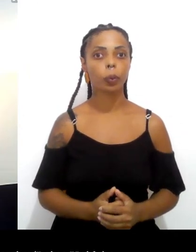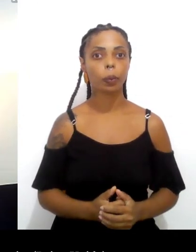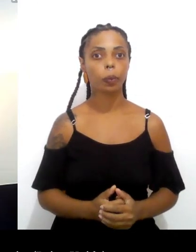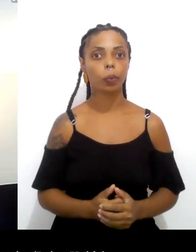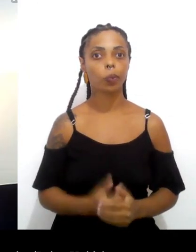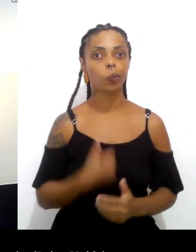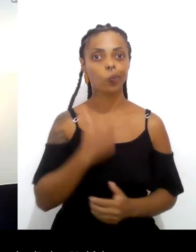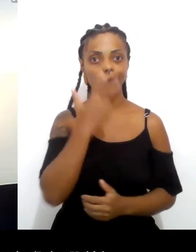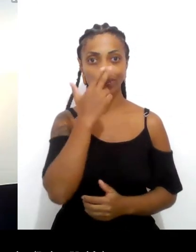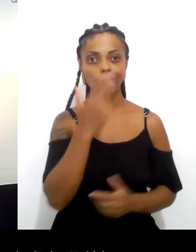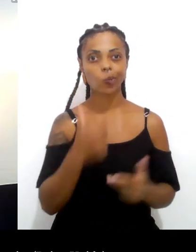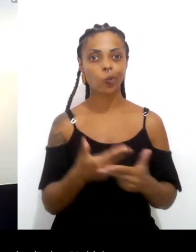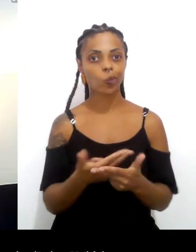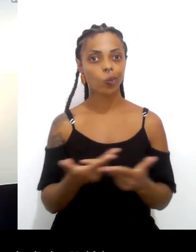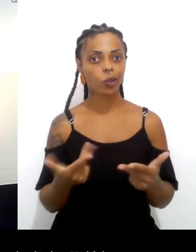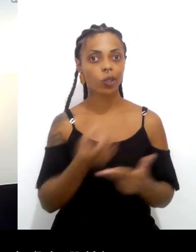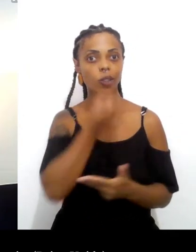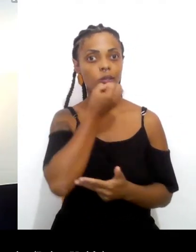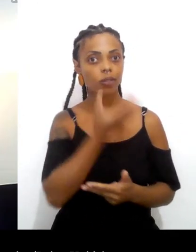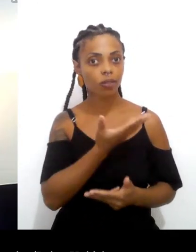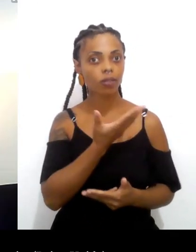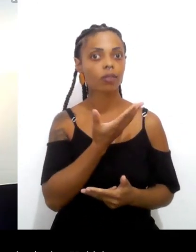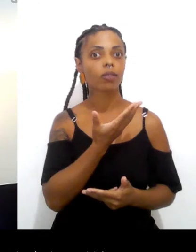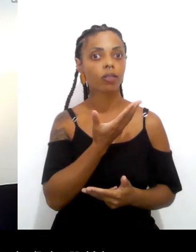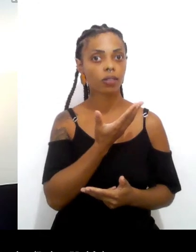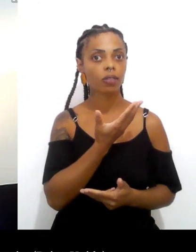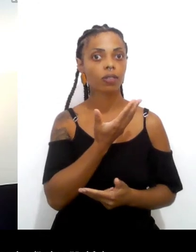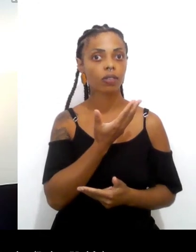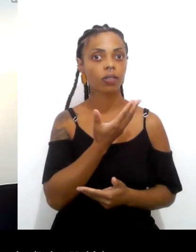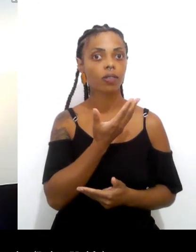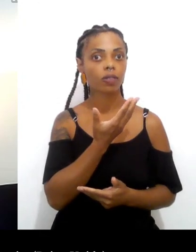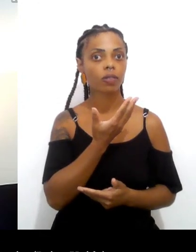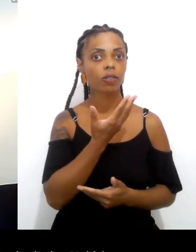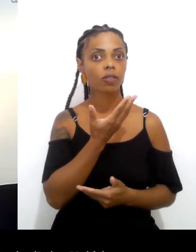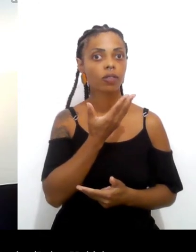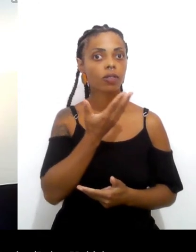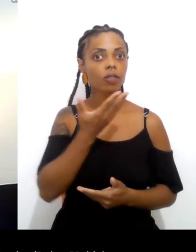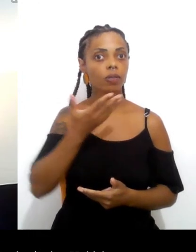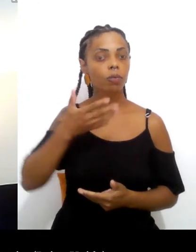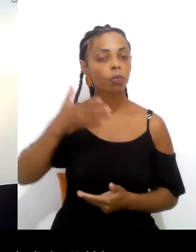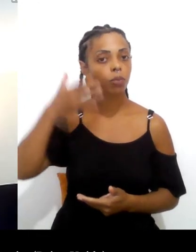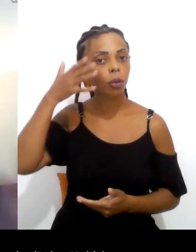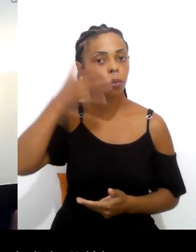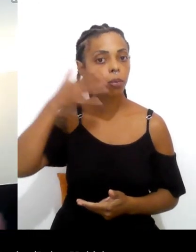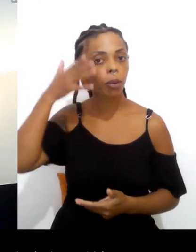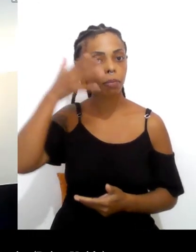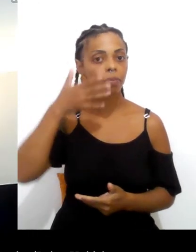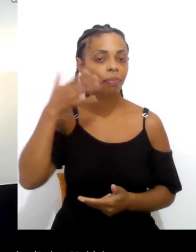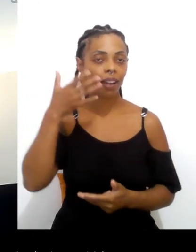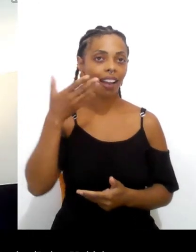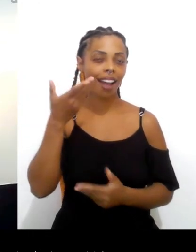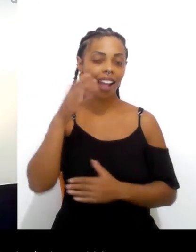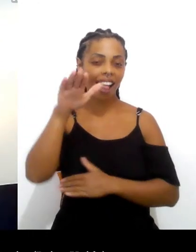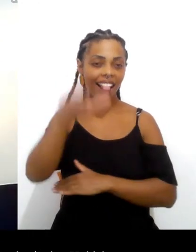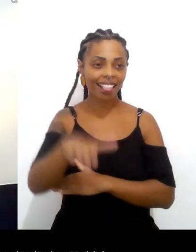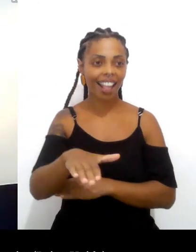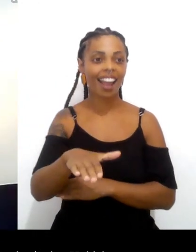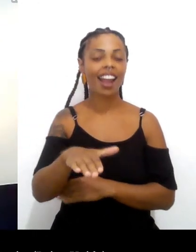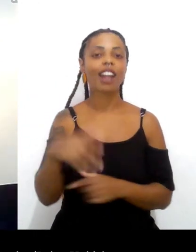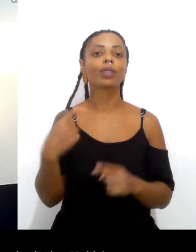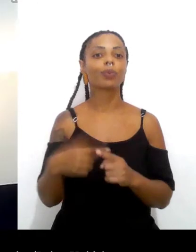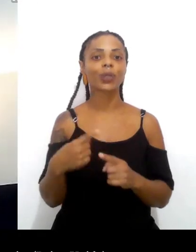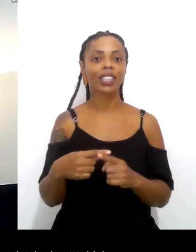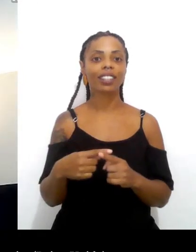acho que uma das coisas boas de falar no meio do dia é que eu